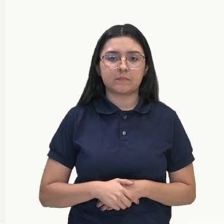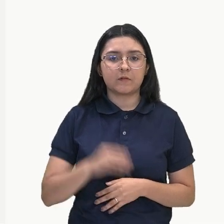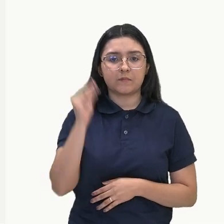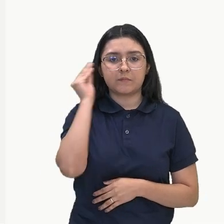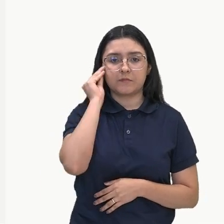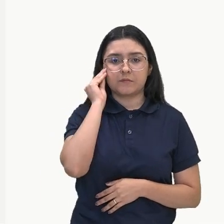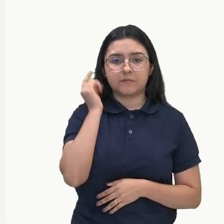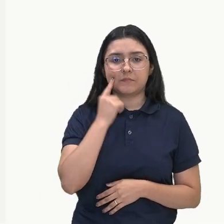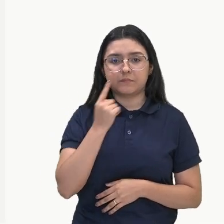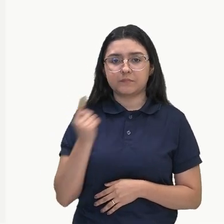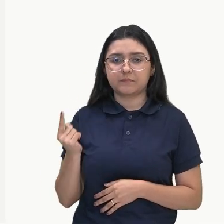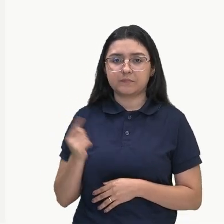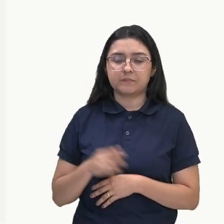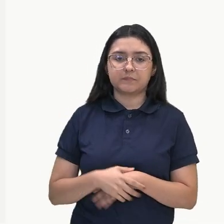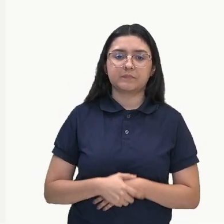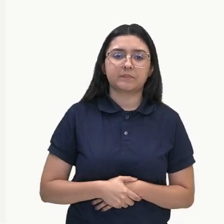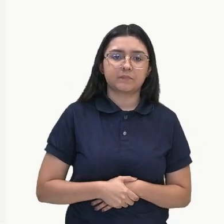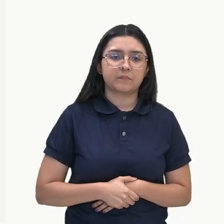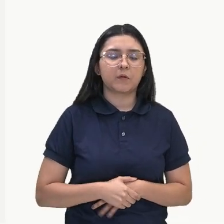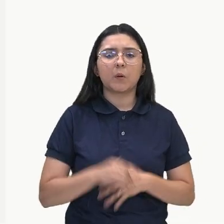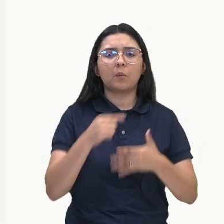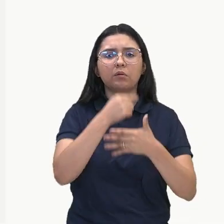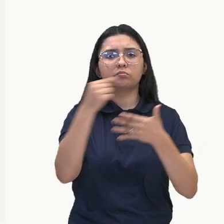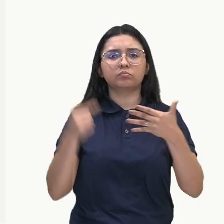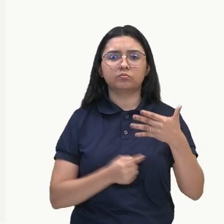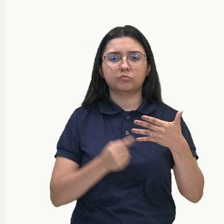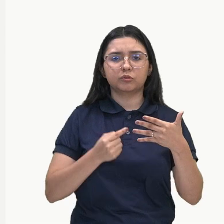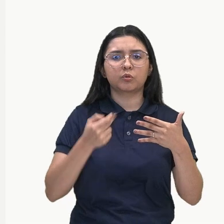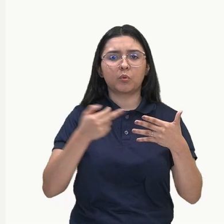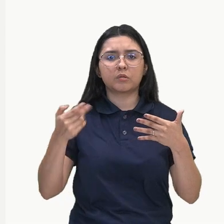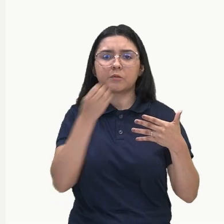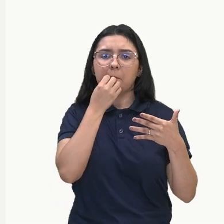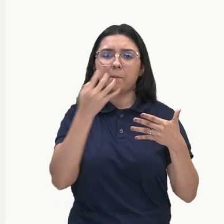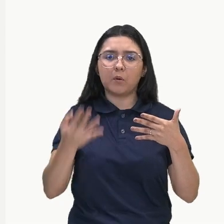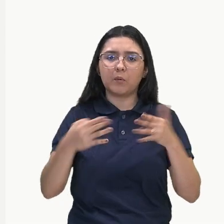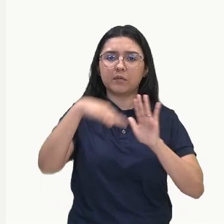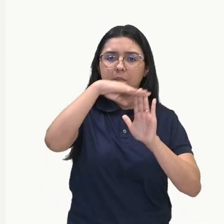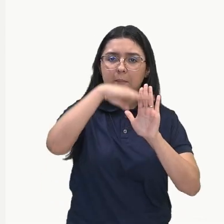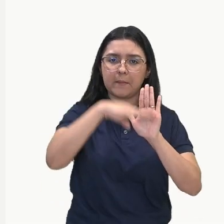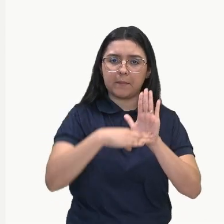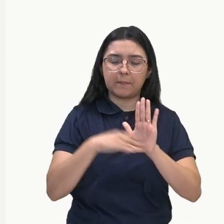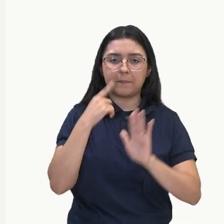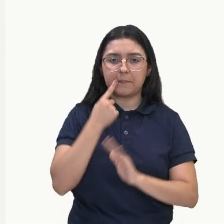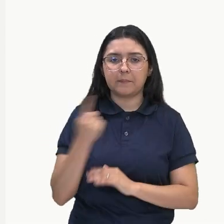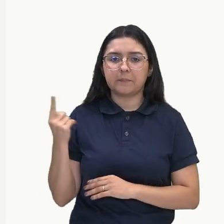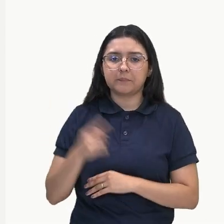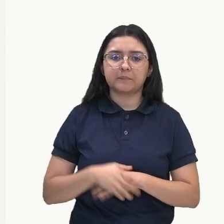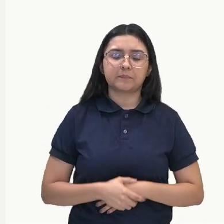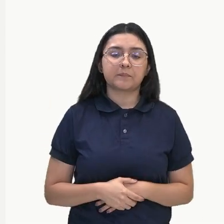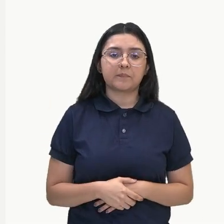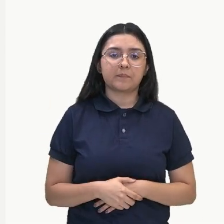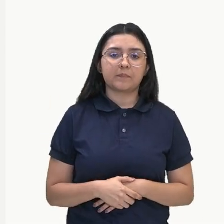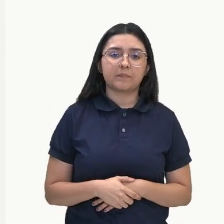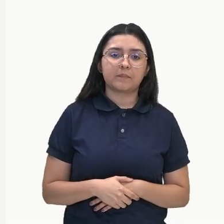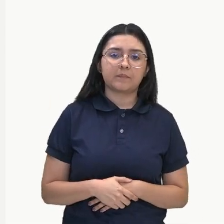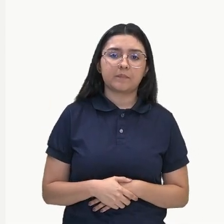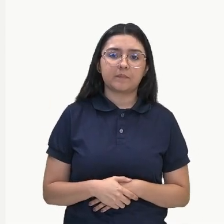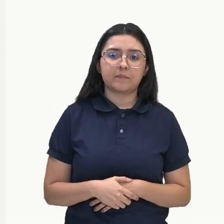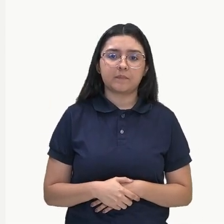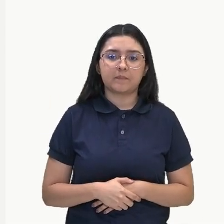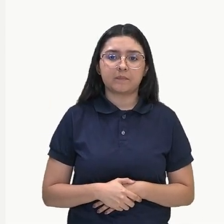acompanhar. Então, quais são esses benefits? Ele fez uma listinha aqui, ó. Quais são os benefícios de